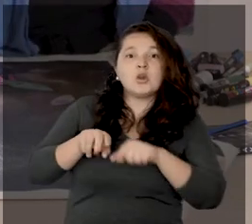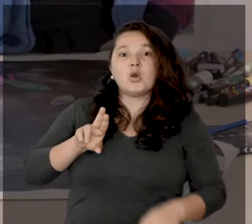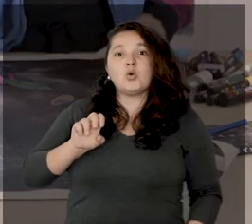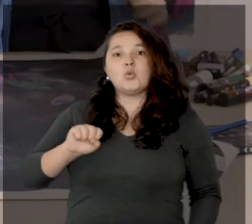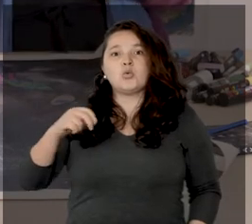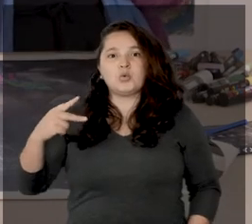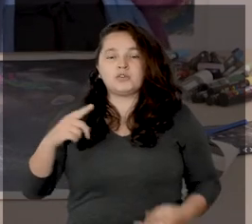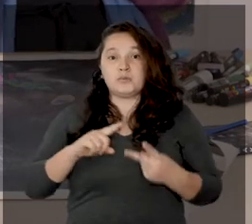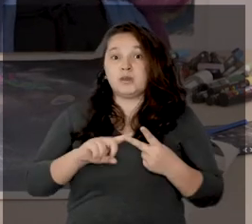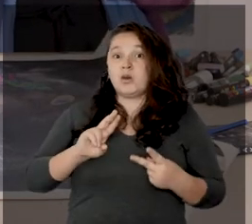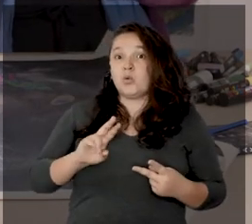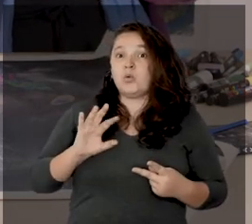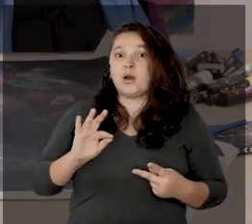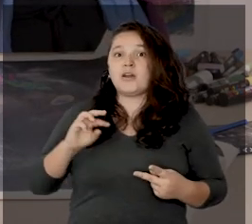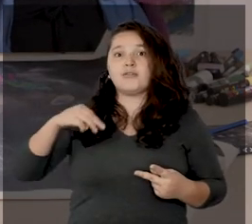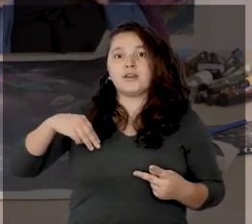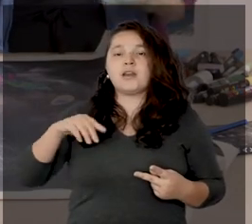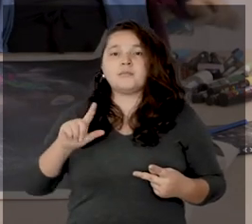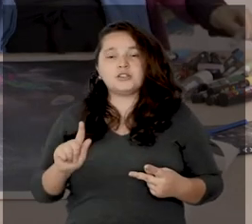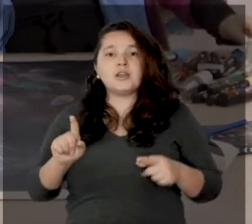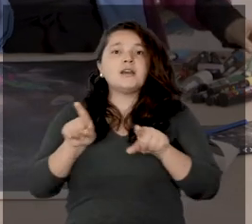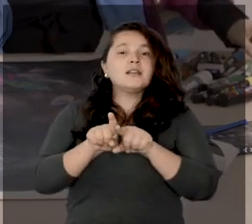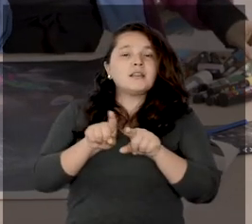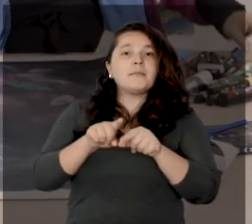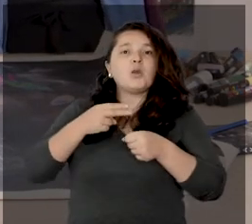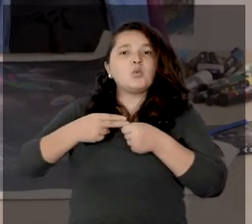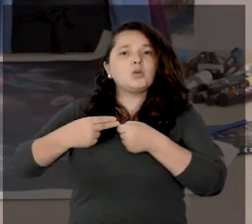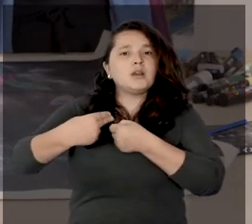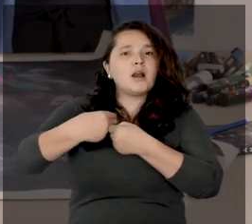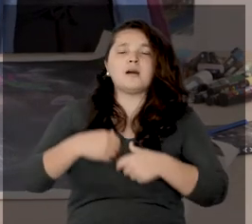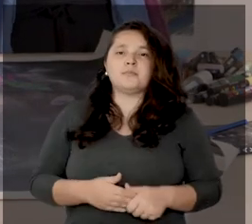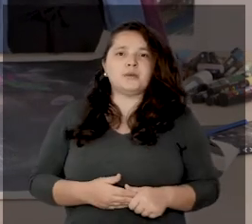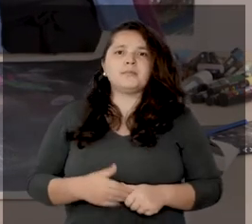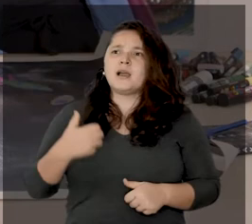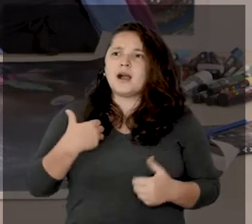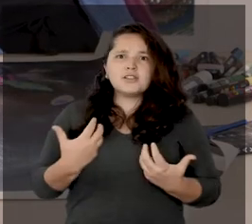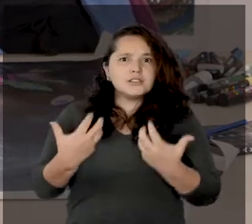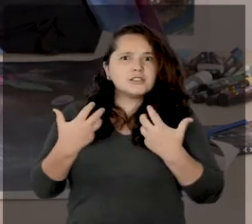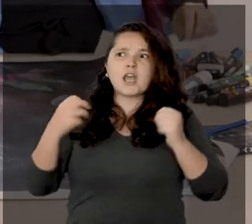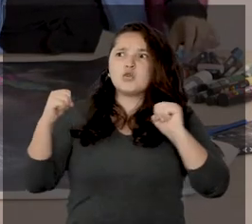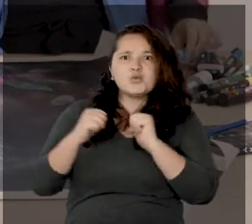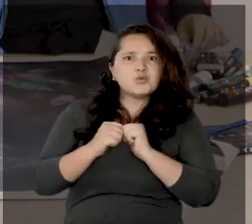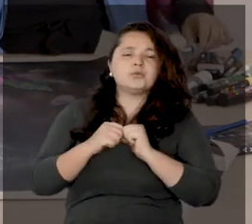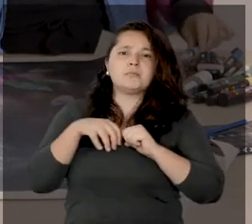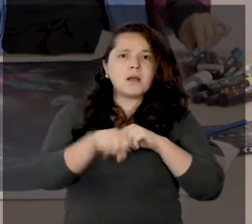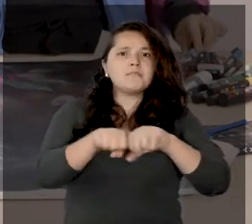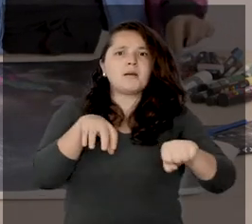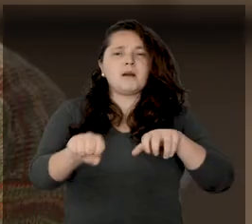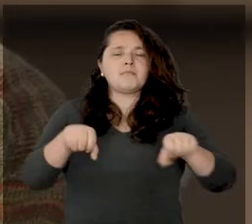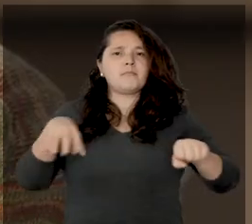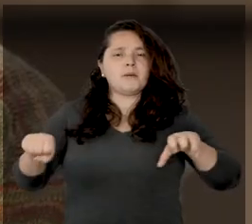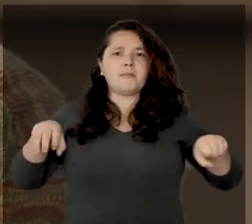Enfim, a gente está nesse movimento muito interessante de ocupar todos esses lugares, né? Uhum. Inclusive, especialmente, também